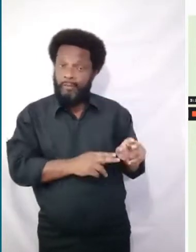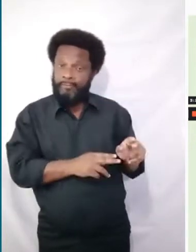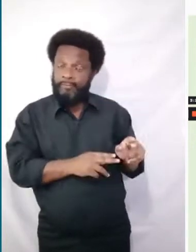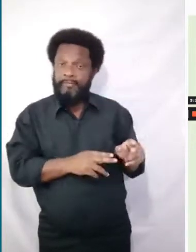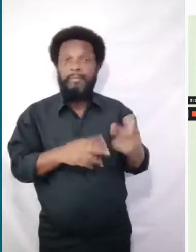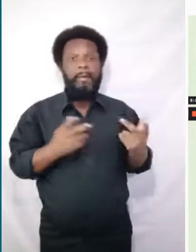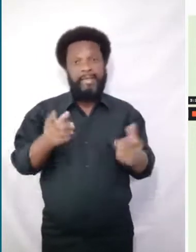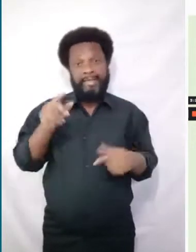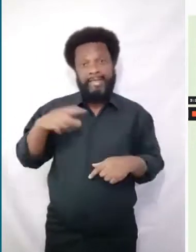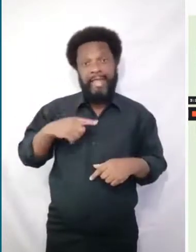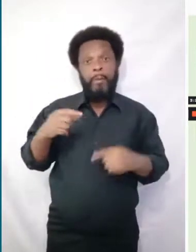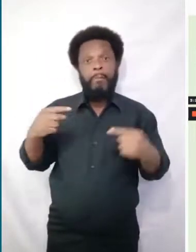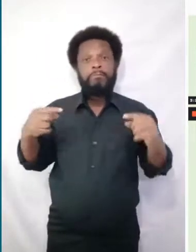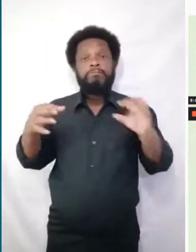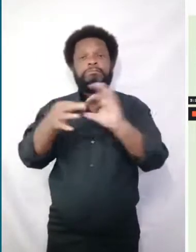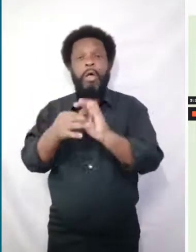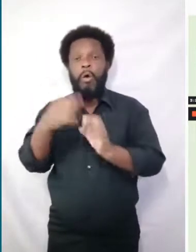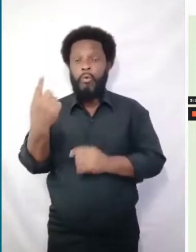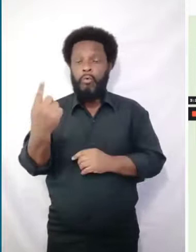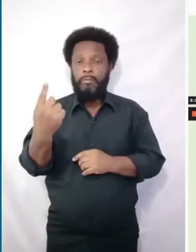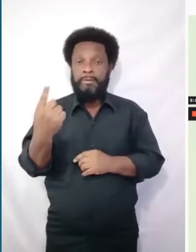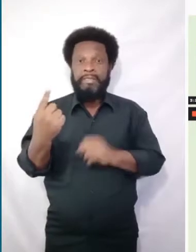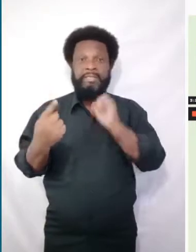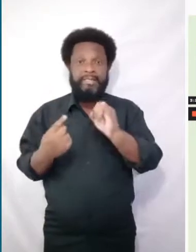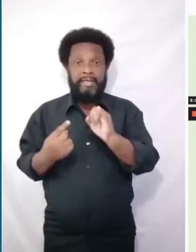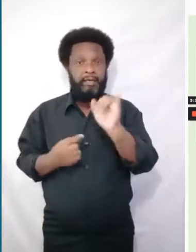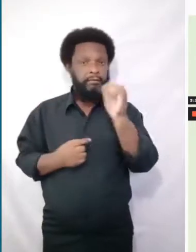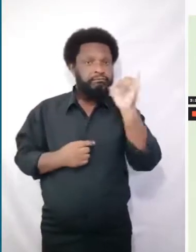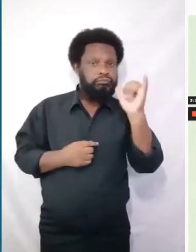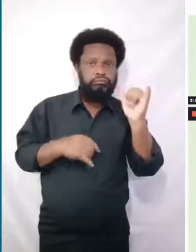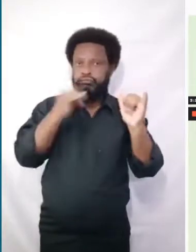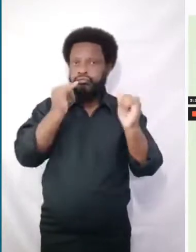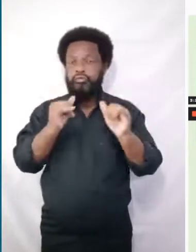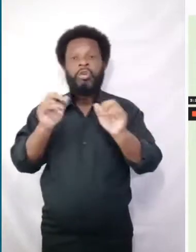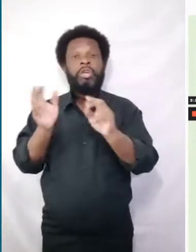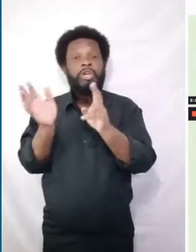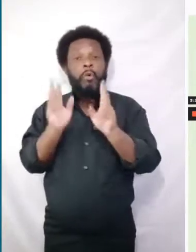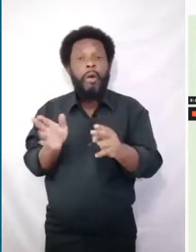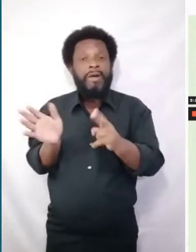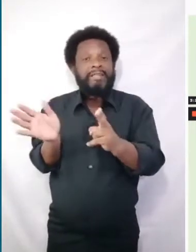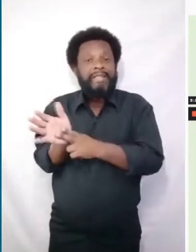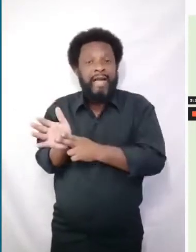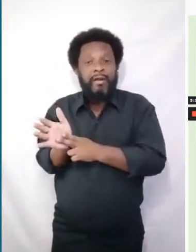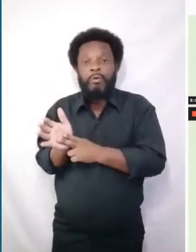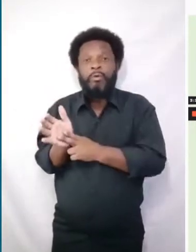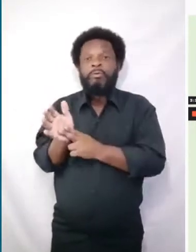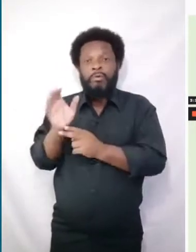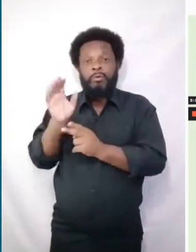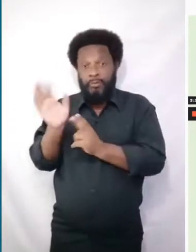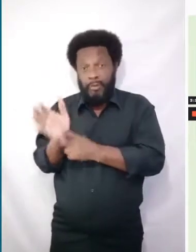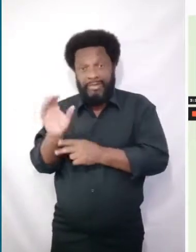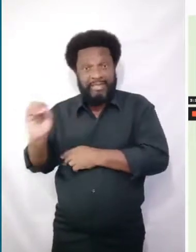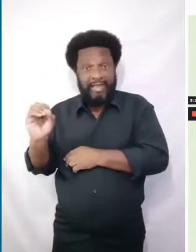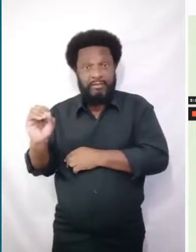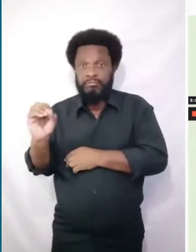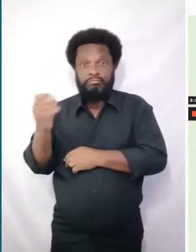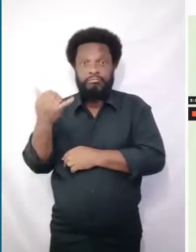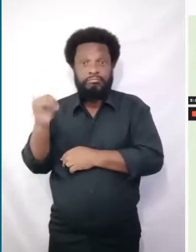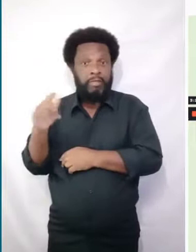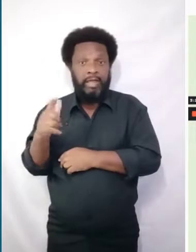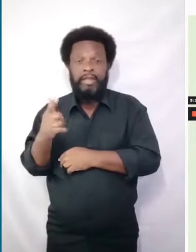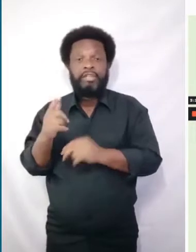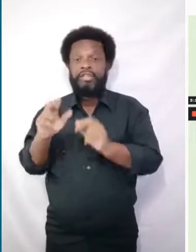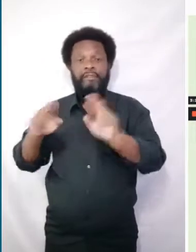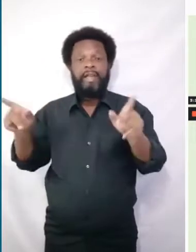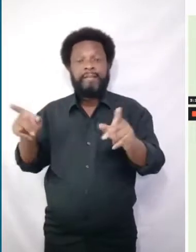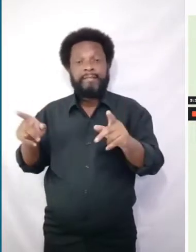das setas, indicando o vetor. Aqui não, eu só tenho a ligação. Por quê? Se a diferença de eletronegatividade é igual a zero, esse vetor momento dipolo ele não vai existir, porque não